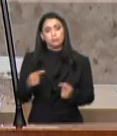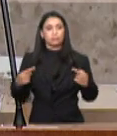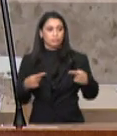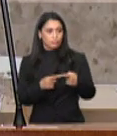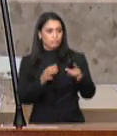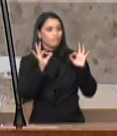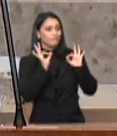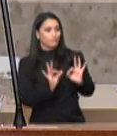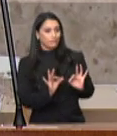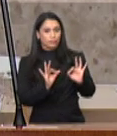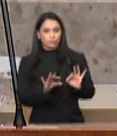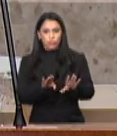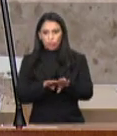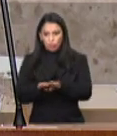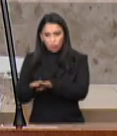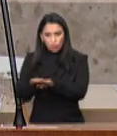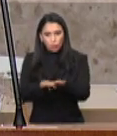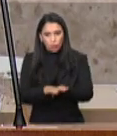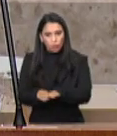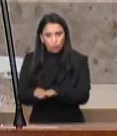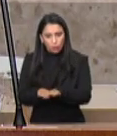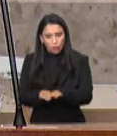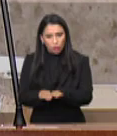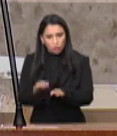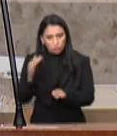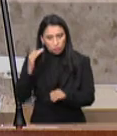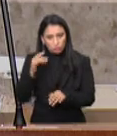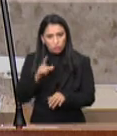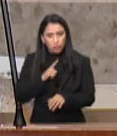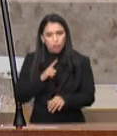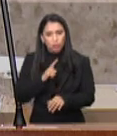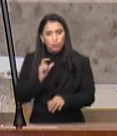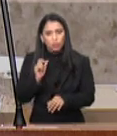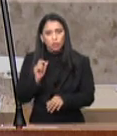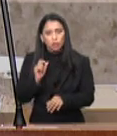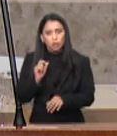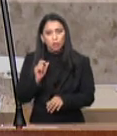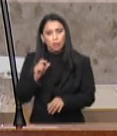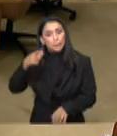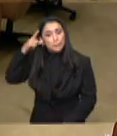Também de acordo. Todos de acordo? Senhora presidente, de acordo.